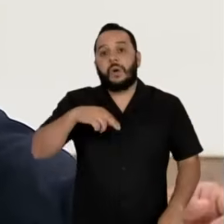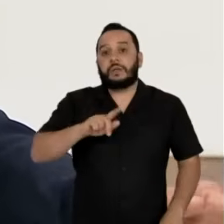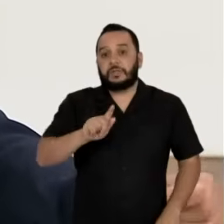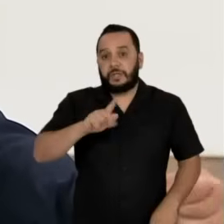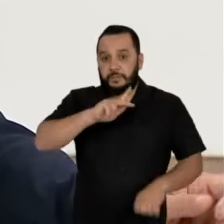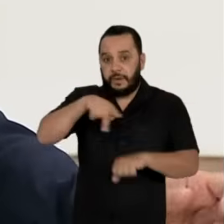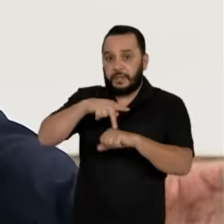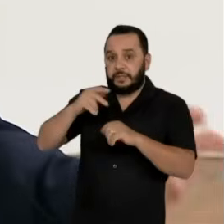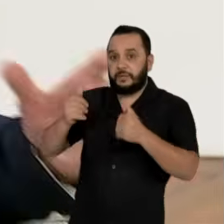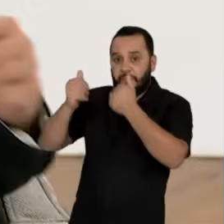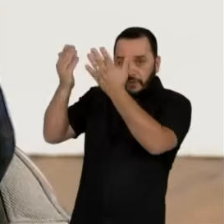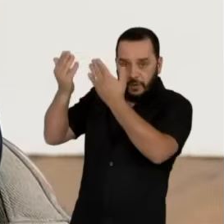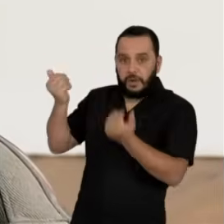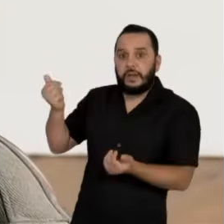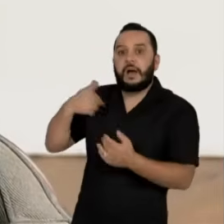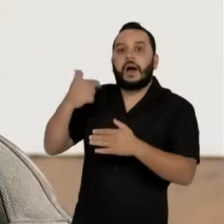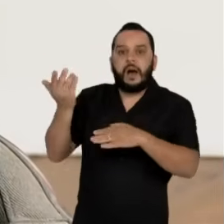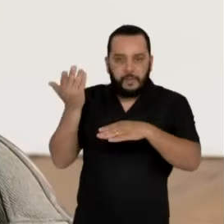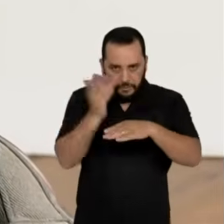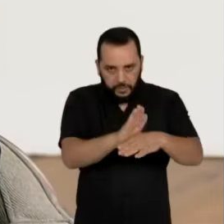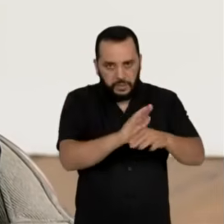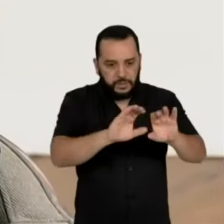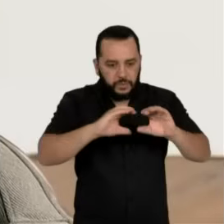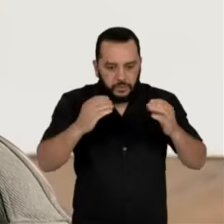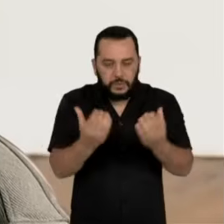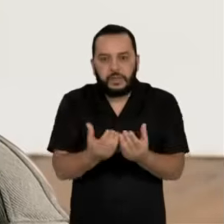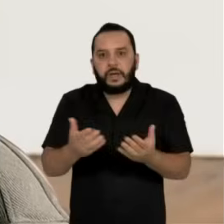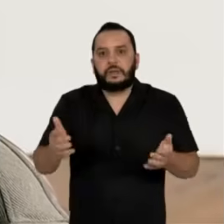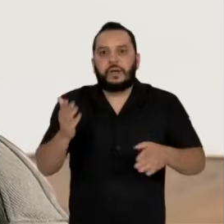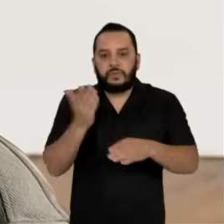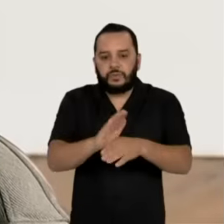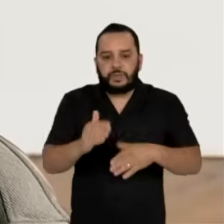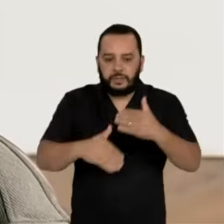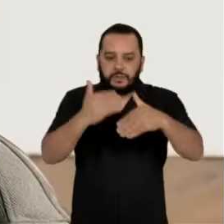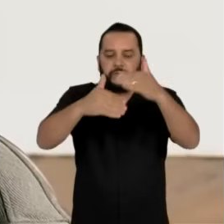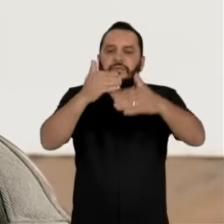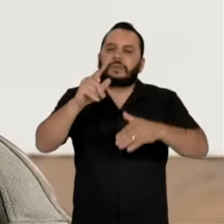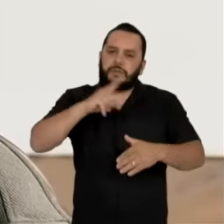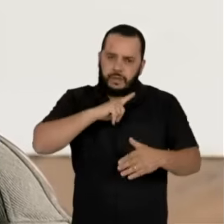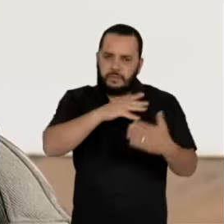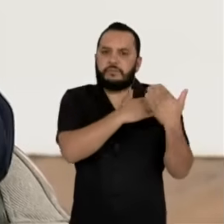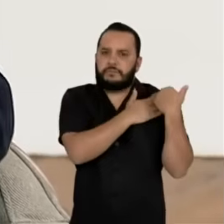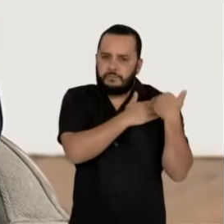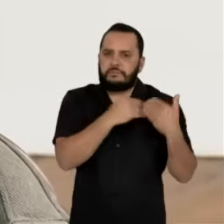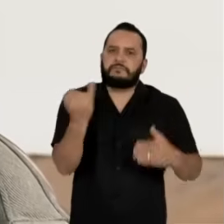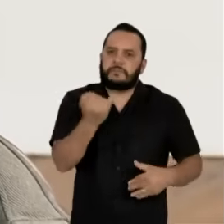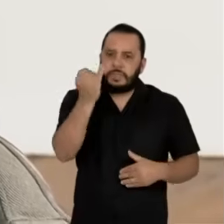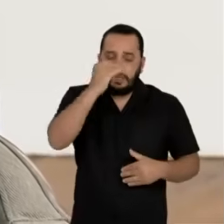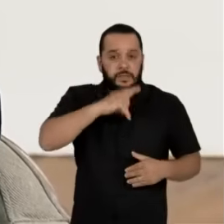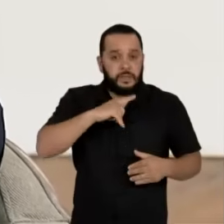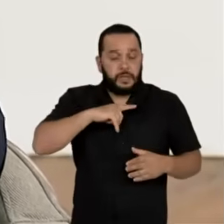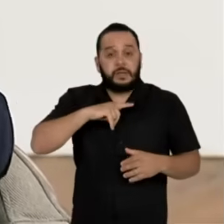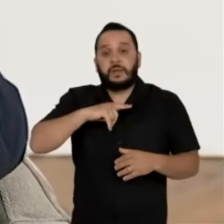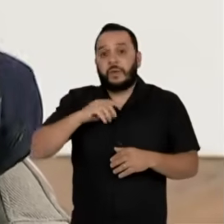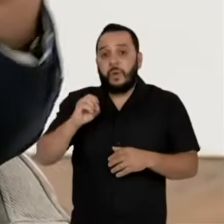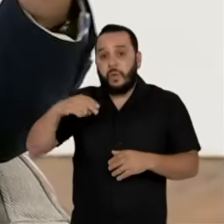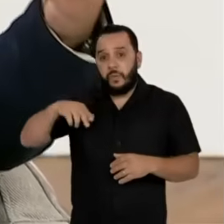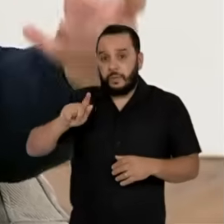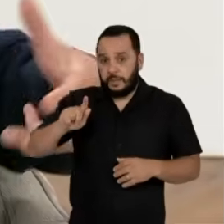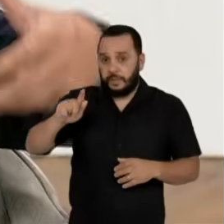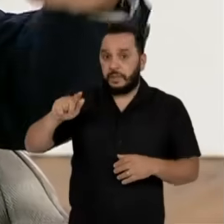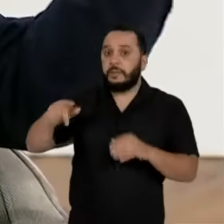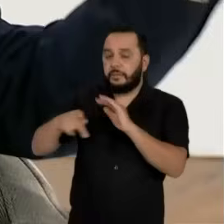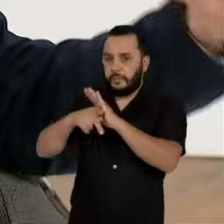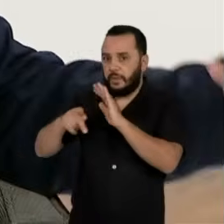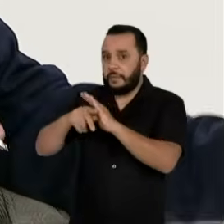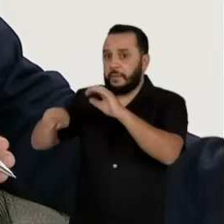internacionais, elas estão apoiando as comunidades a se desenvolverem, elas têm um papel fundamental. As ONGs internacionais, na verdade, são nacionais, porque os escritórios